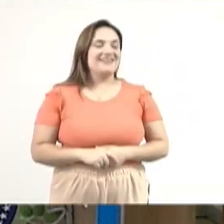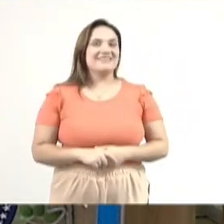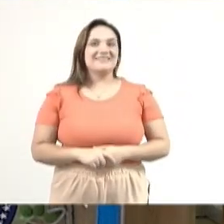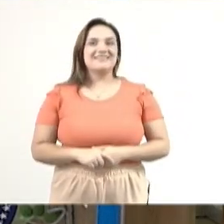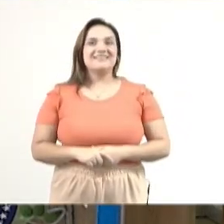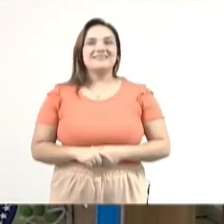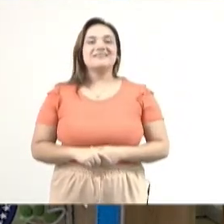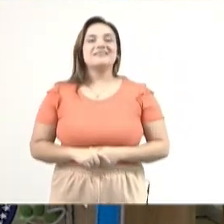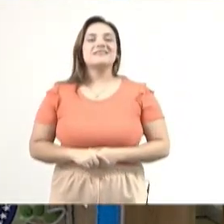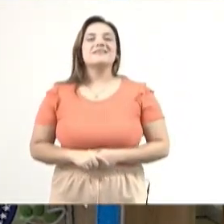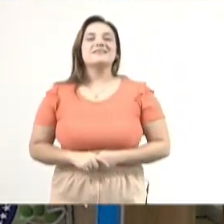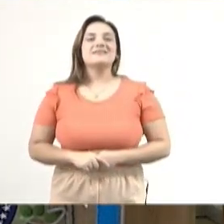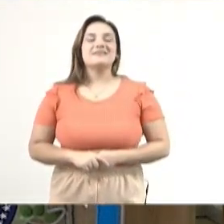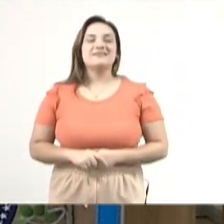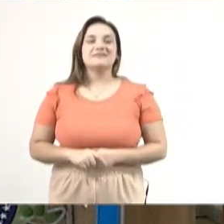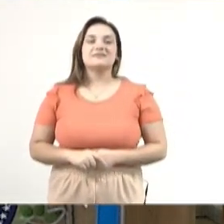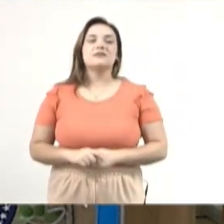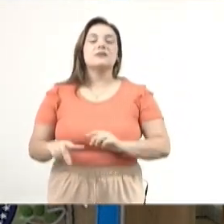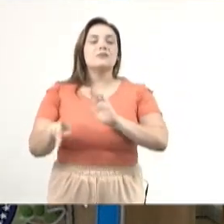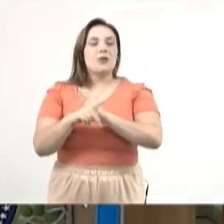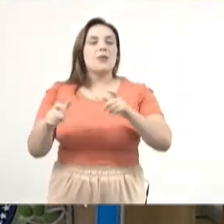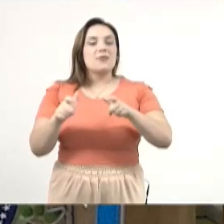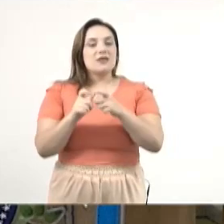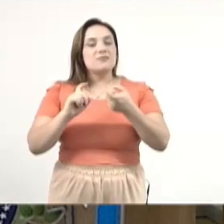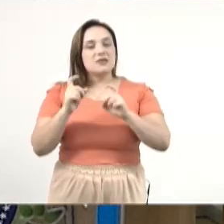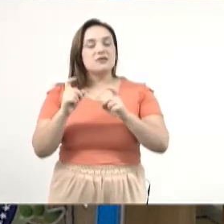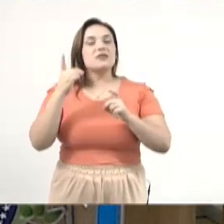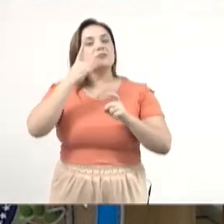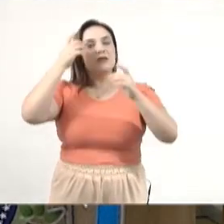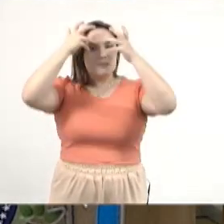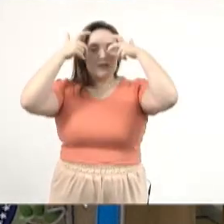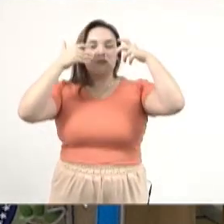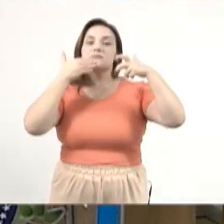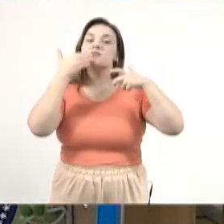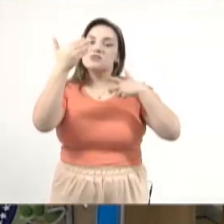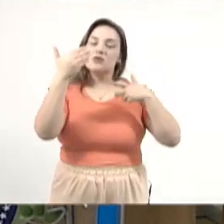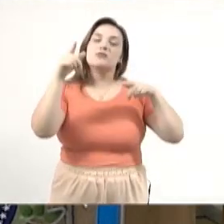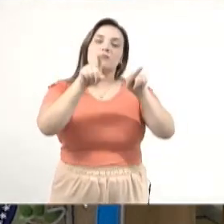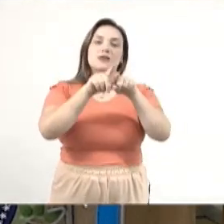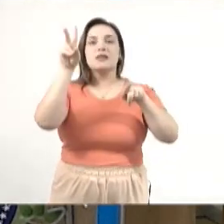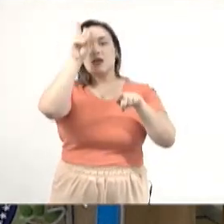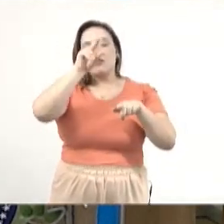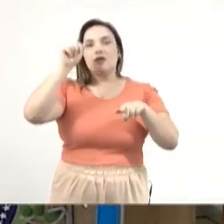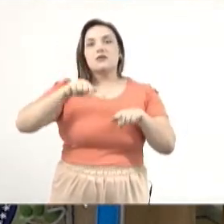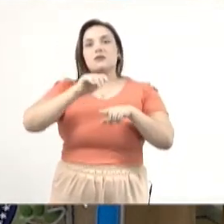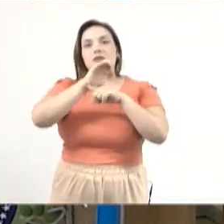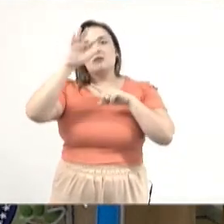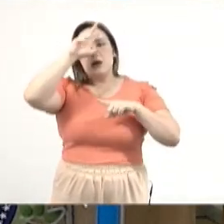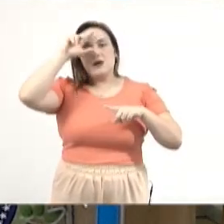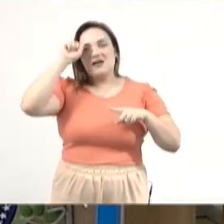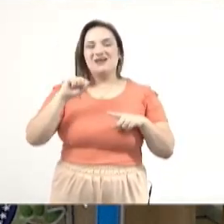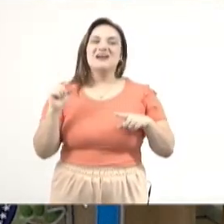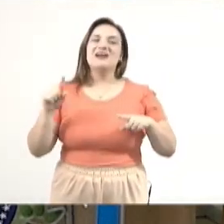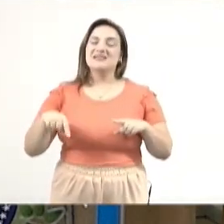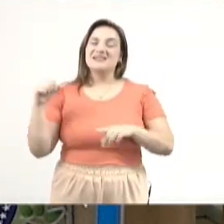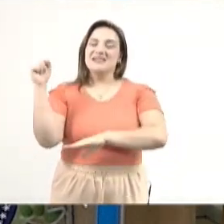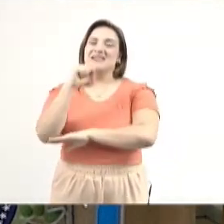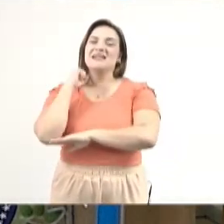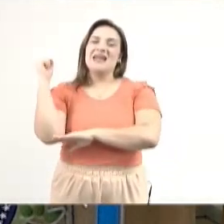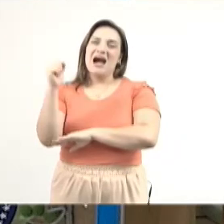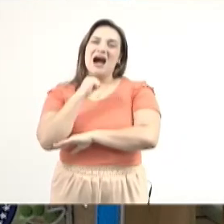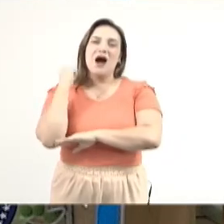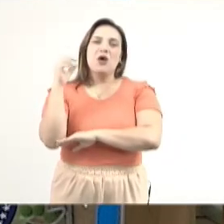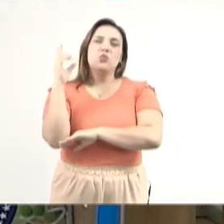pedidos durante o pequeno expediente da sessão de hoje. Ele relembrou que Mato Grosso do Sul está em situação de